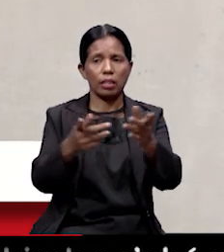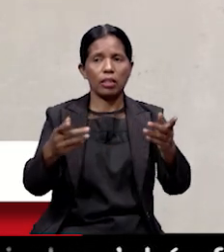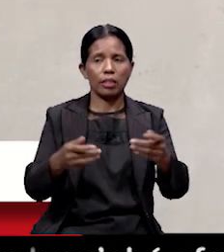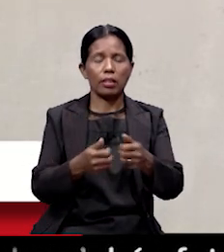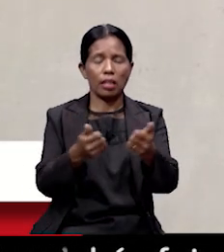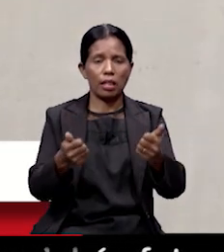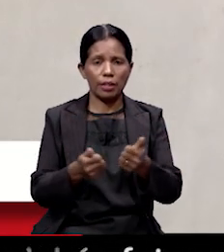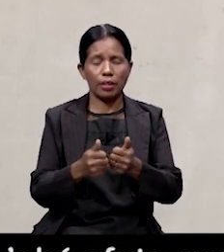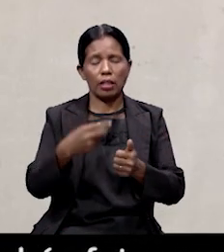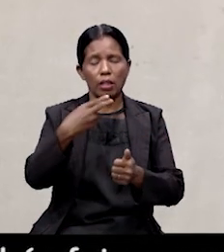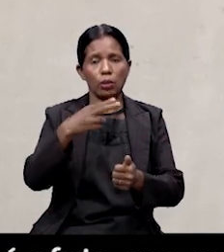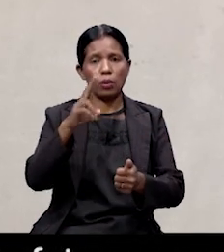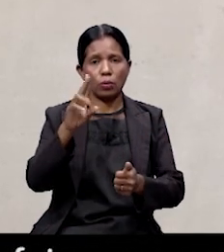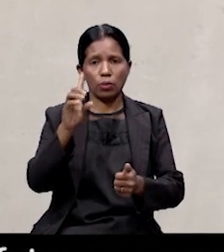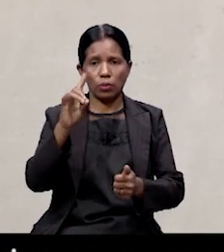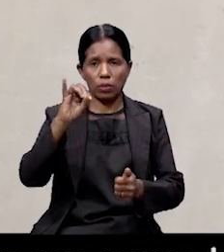Udilaran